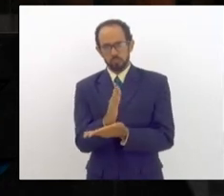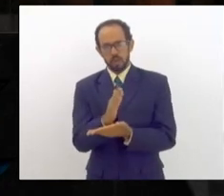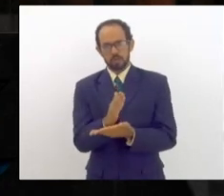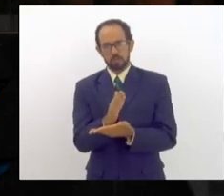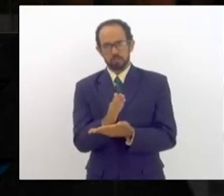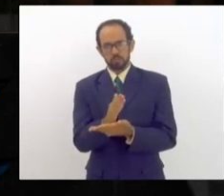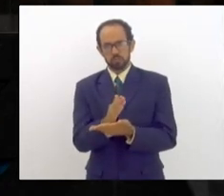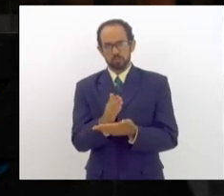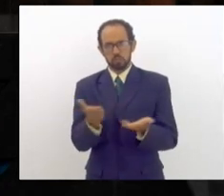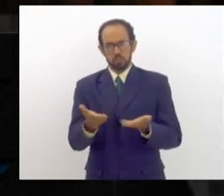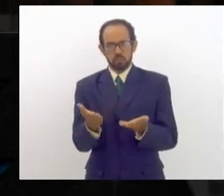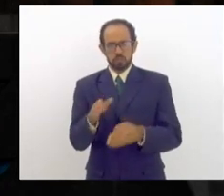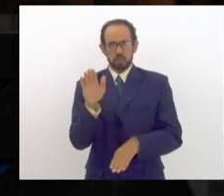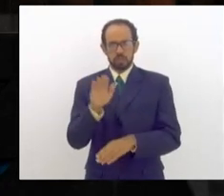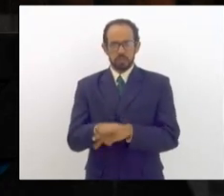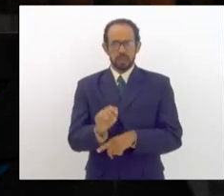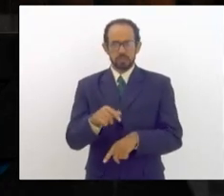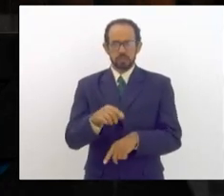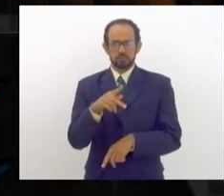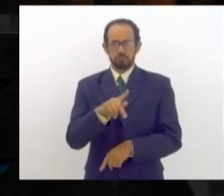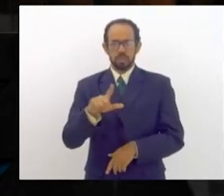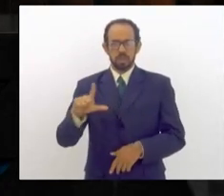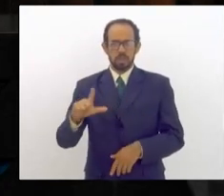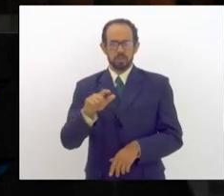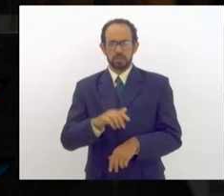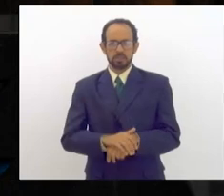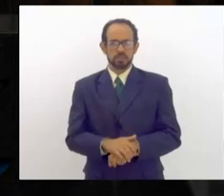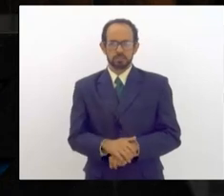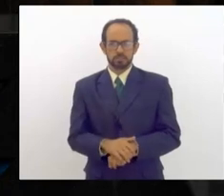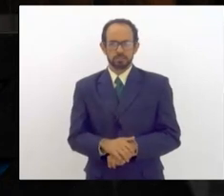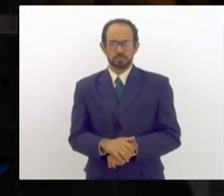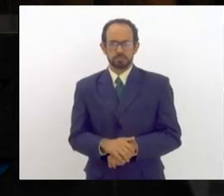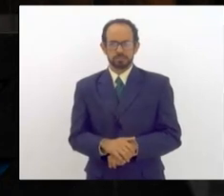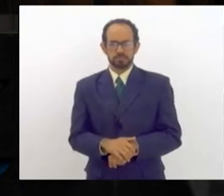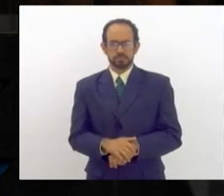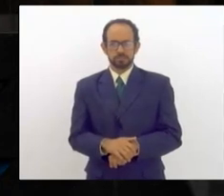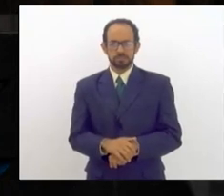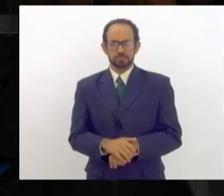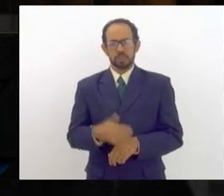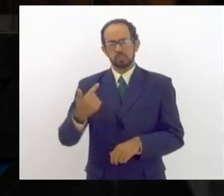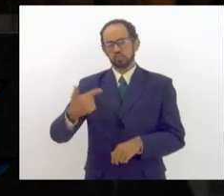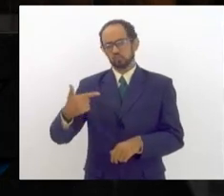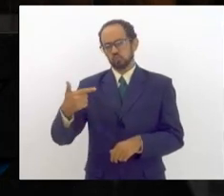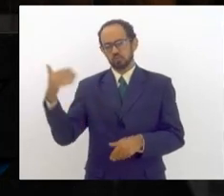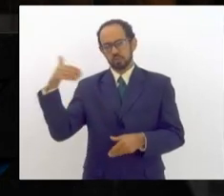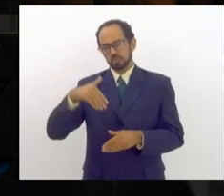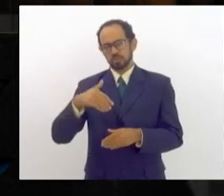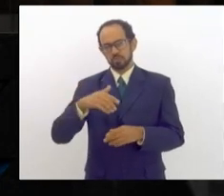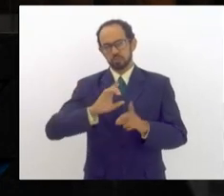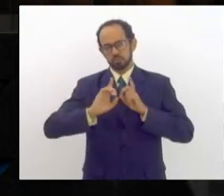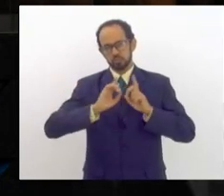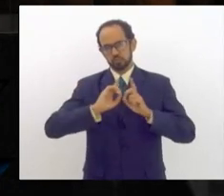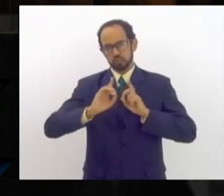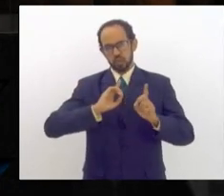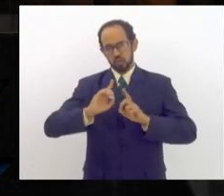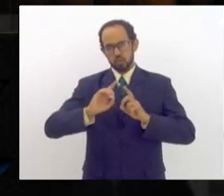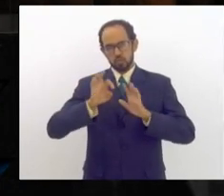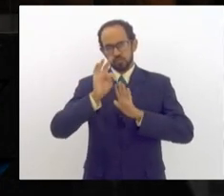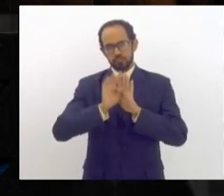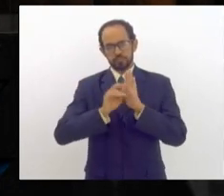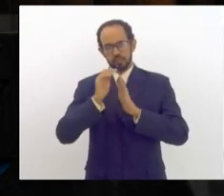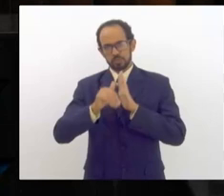nessa tarde esse projeto de lei e tá em segunda discussão redação do vencido